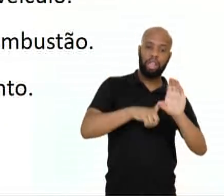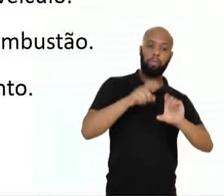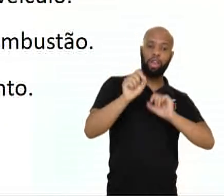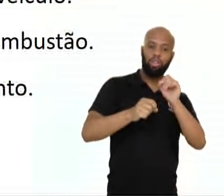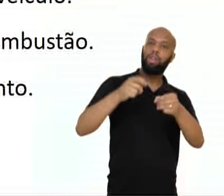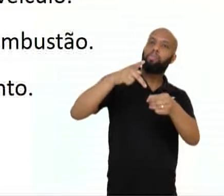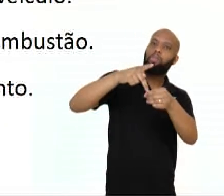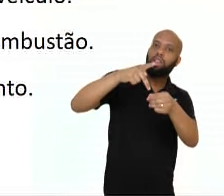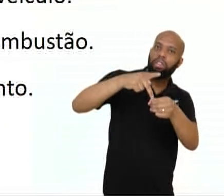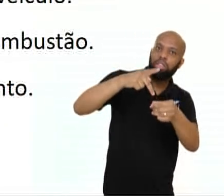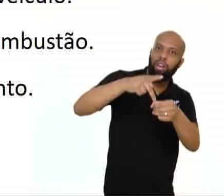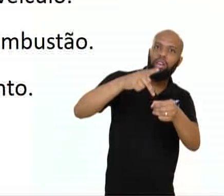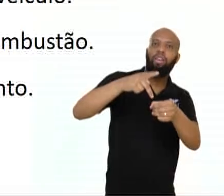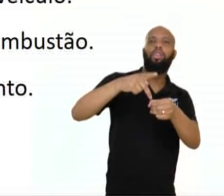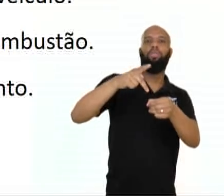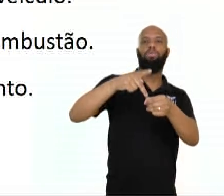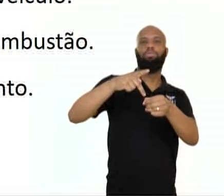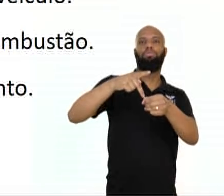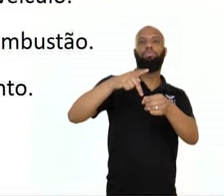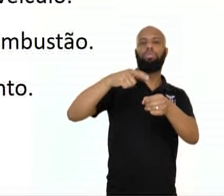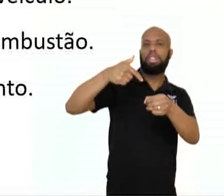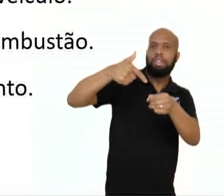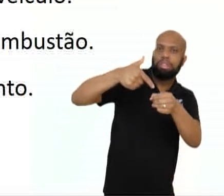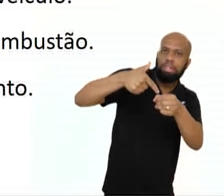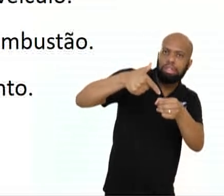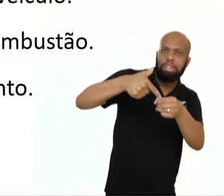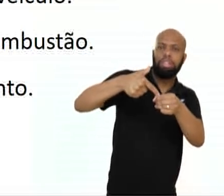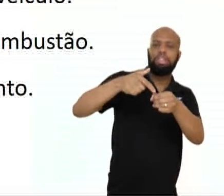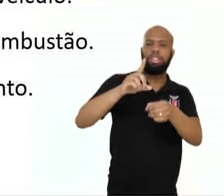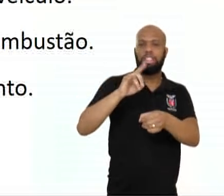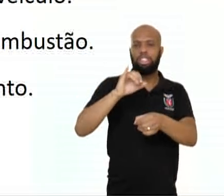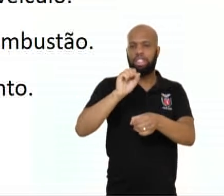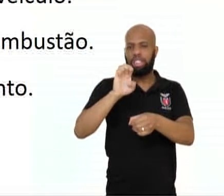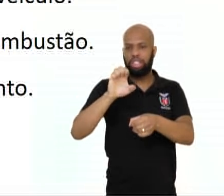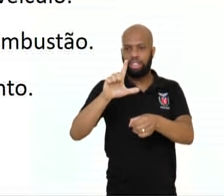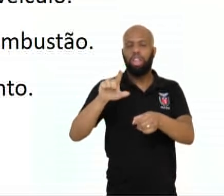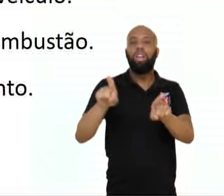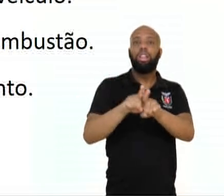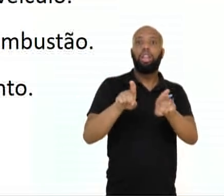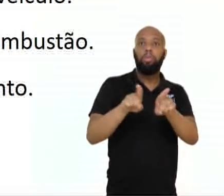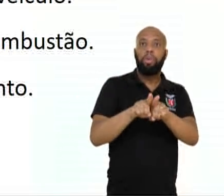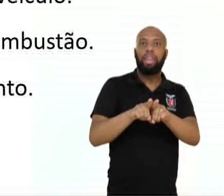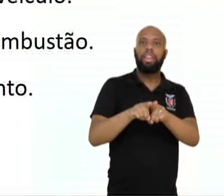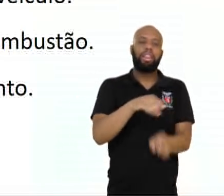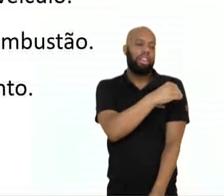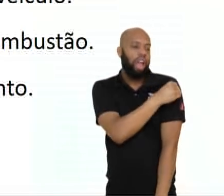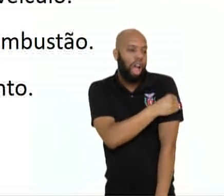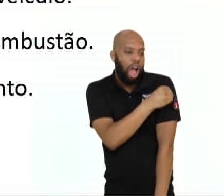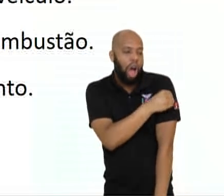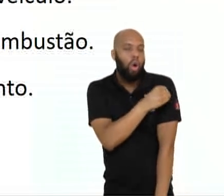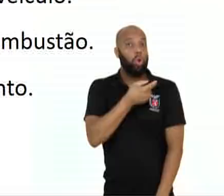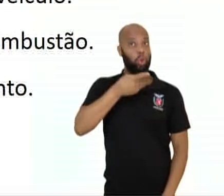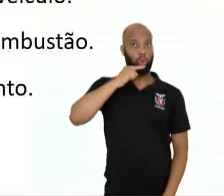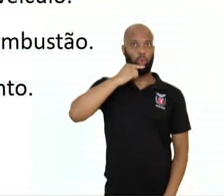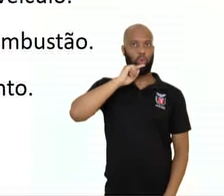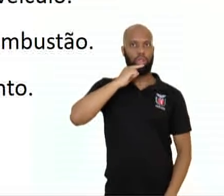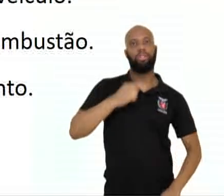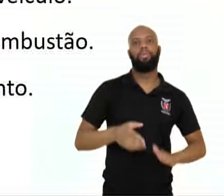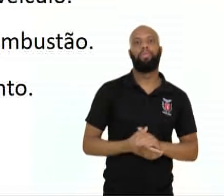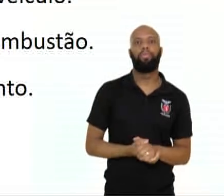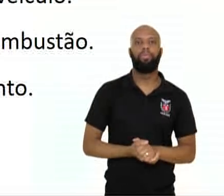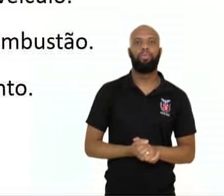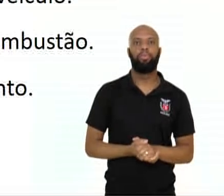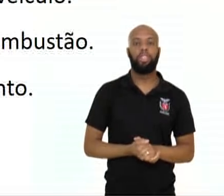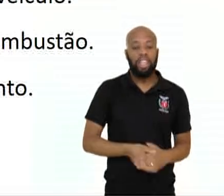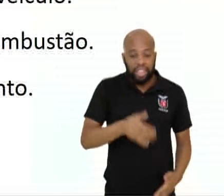combustíveis fósseis, como os derivados do petróleo, como a gasolina e o diesel, e de biomassa, como o álcool, que deriva da cana-de-açúcar.